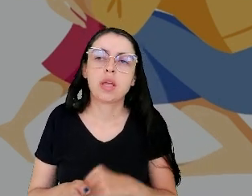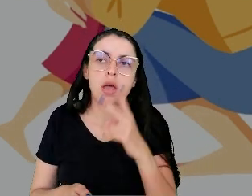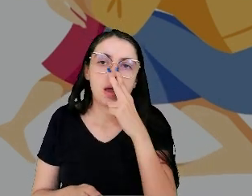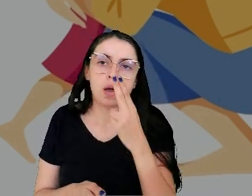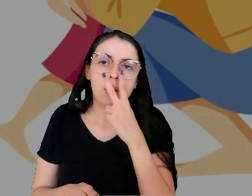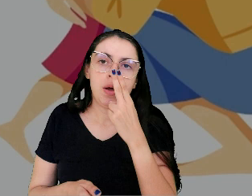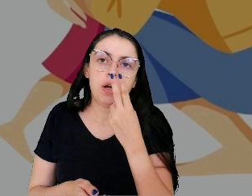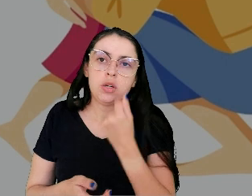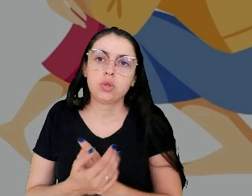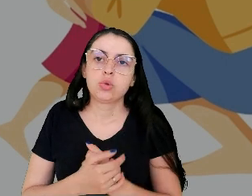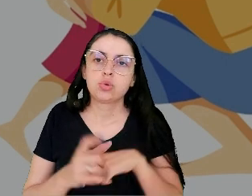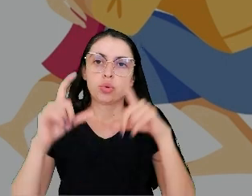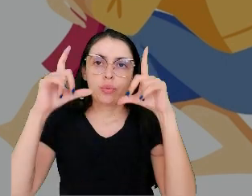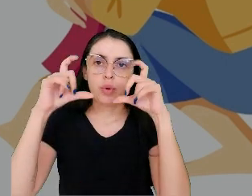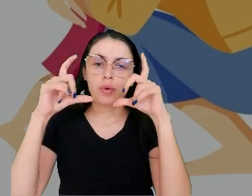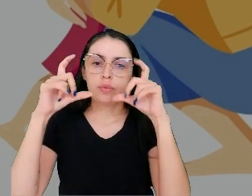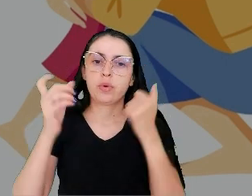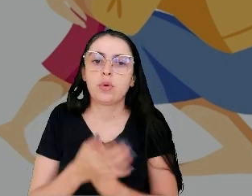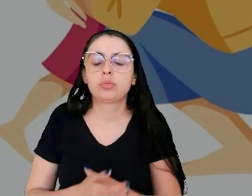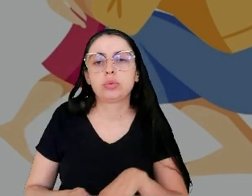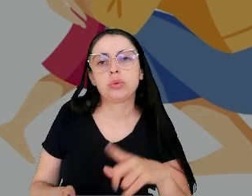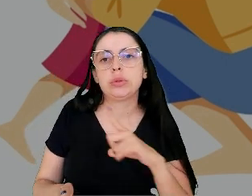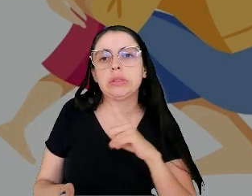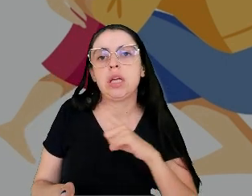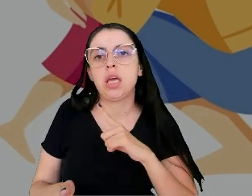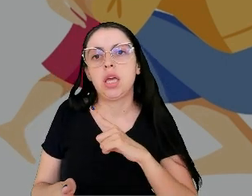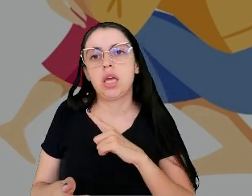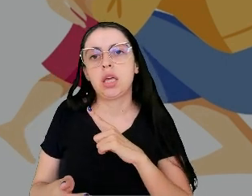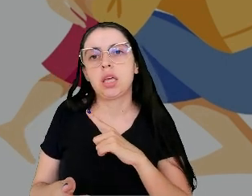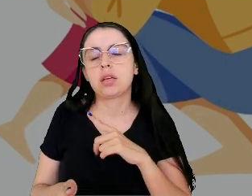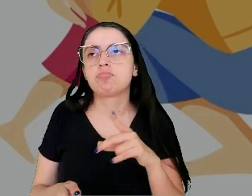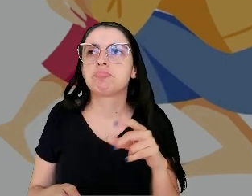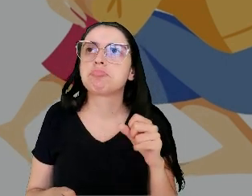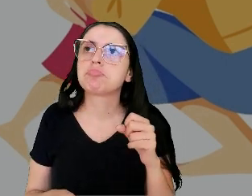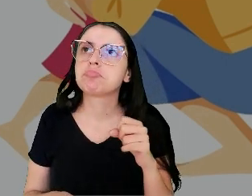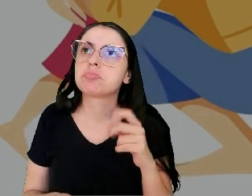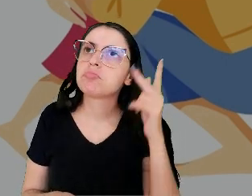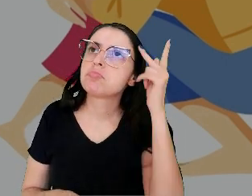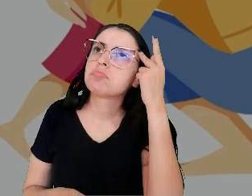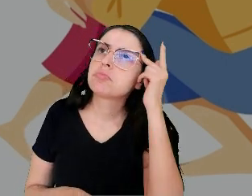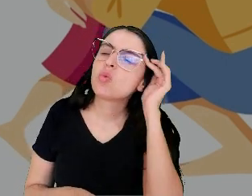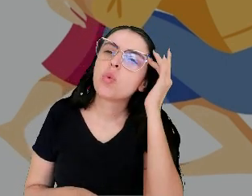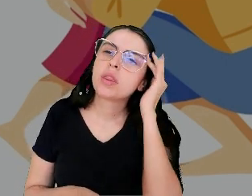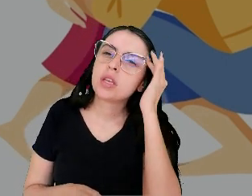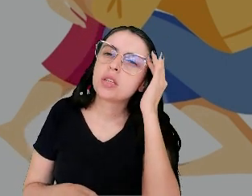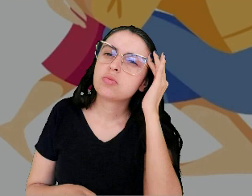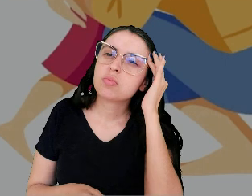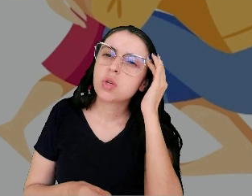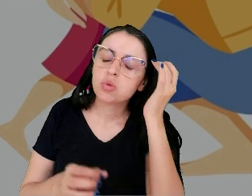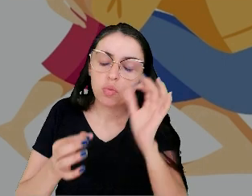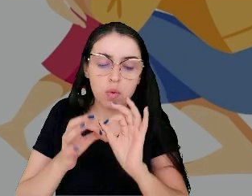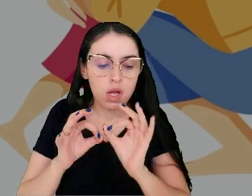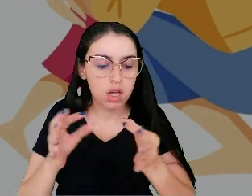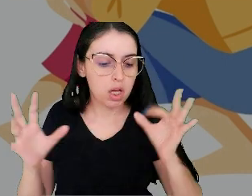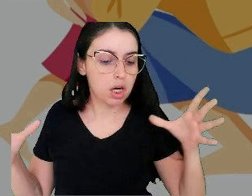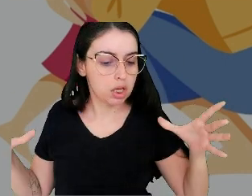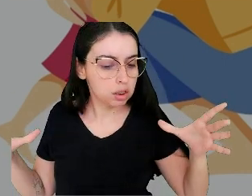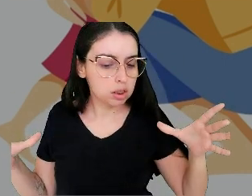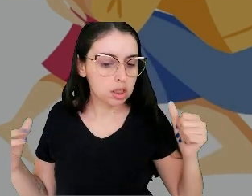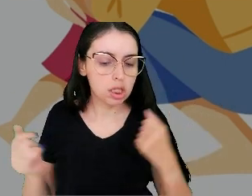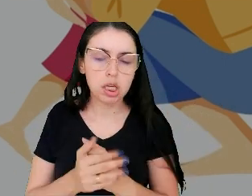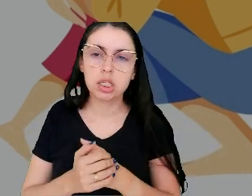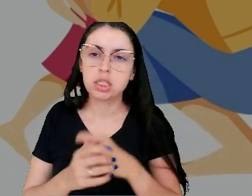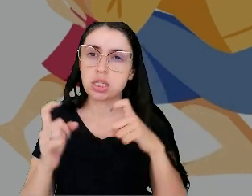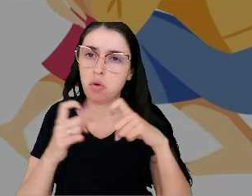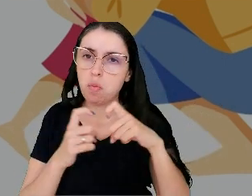acho que essa foto ela tem a ideia da complexidade que a medicina atingiu, né?